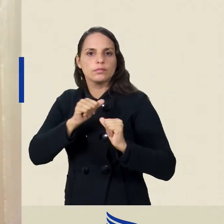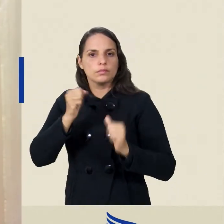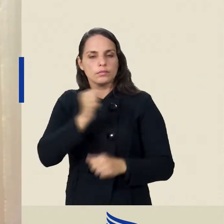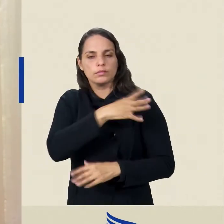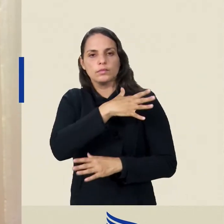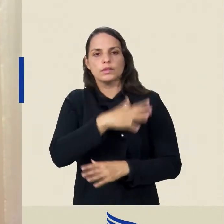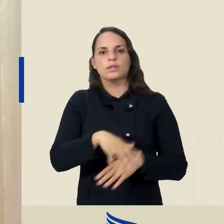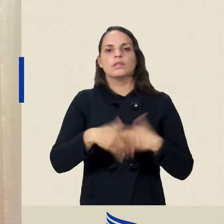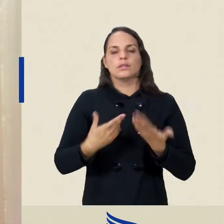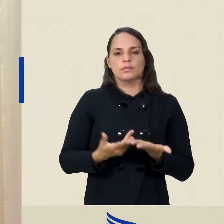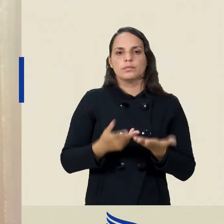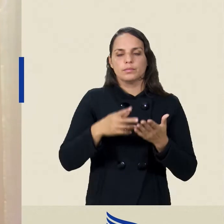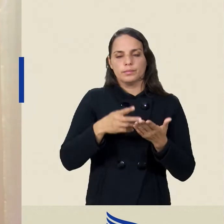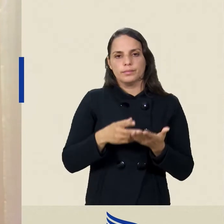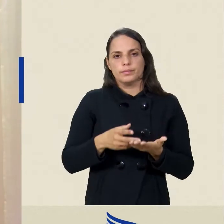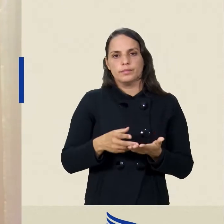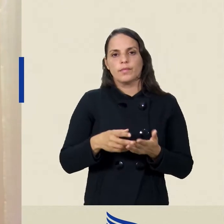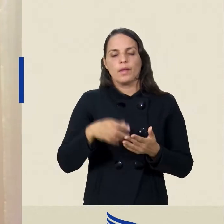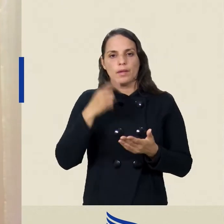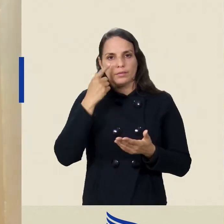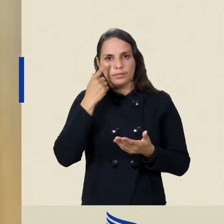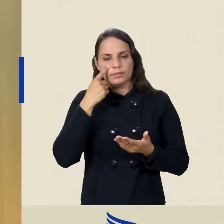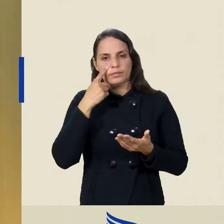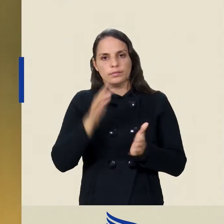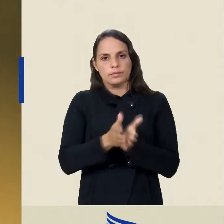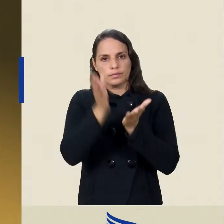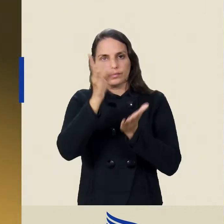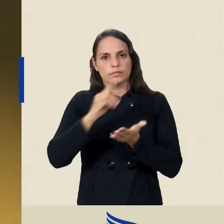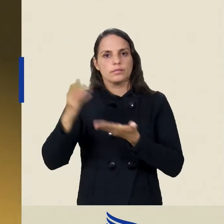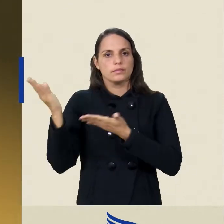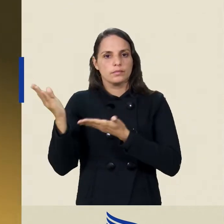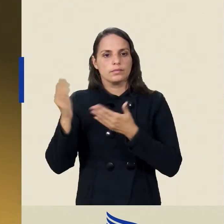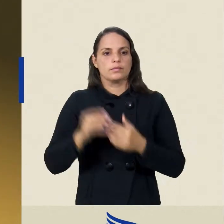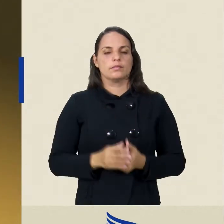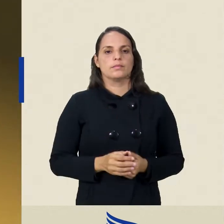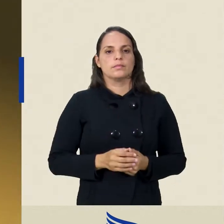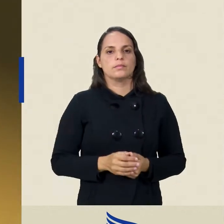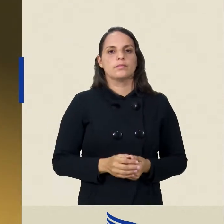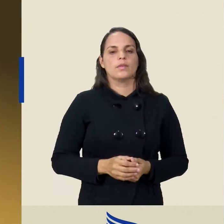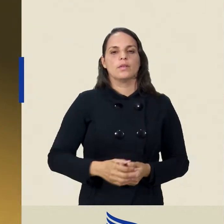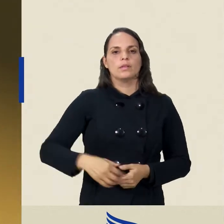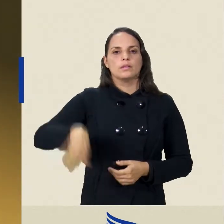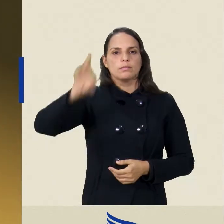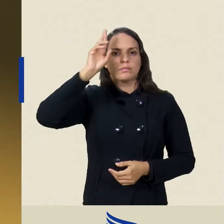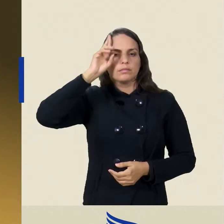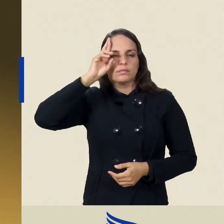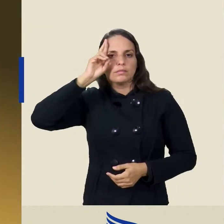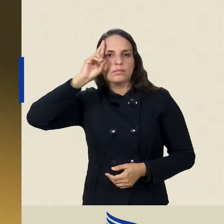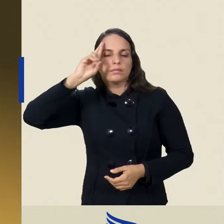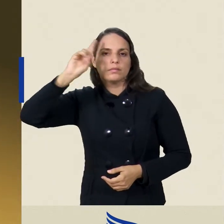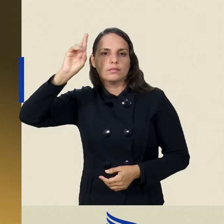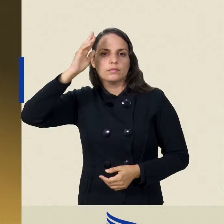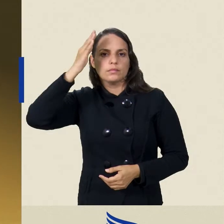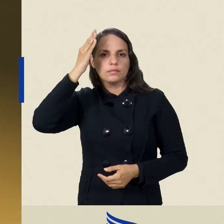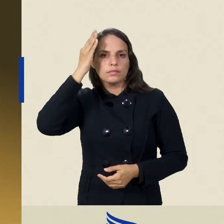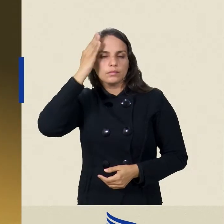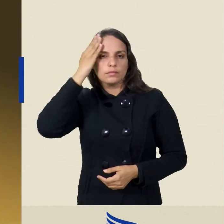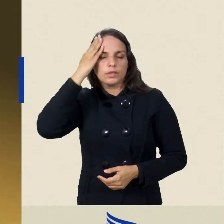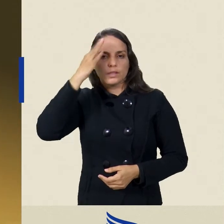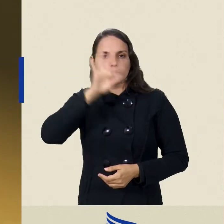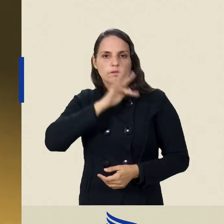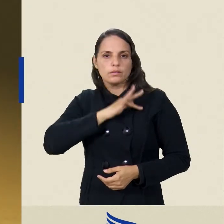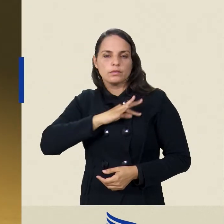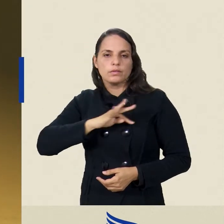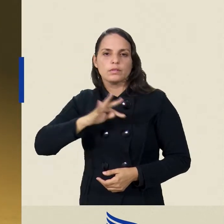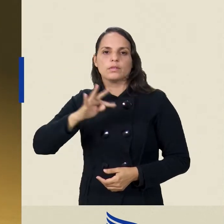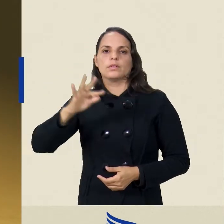João capítulo 4, versículos 1 e 2. Quando, pois, o Senhor veio a saber que os fariseus tinham ouvido dizer que